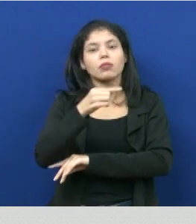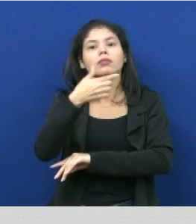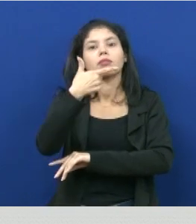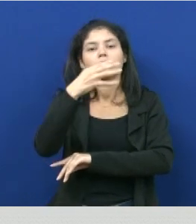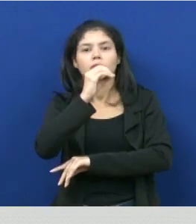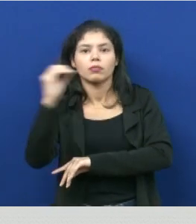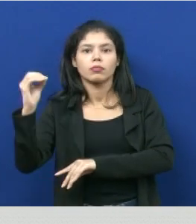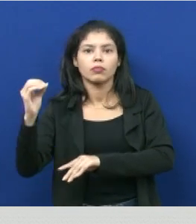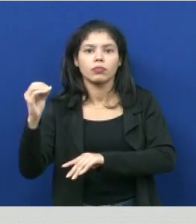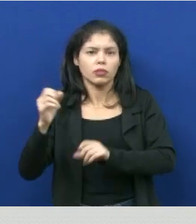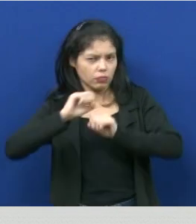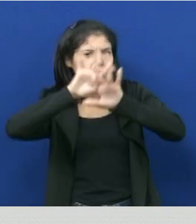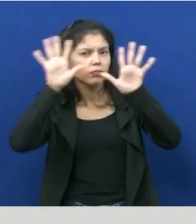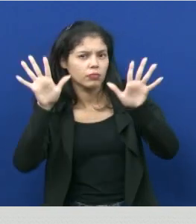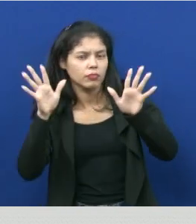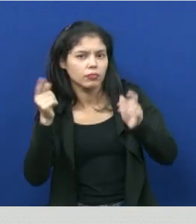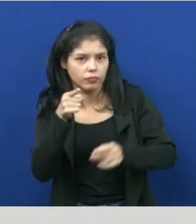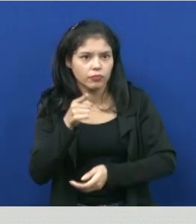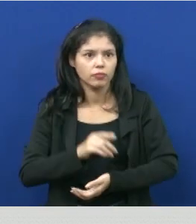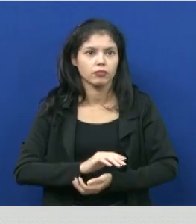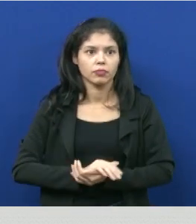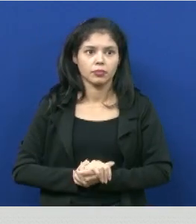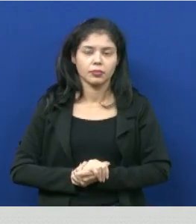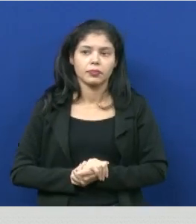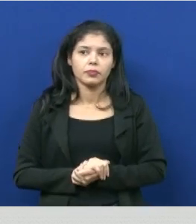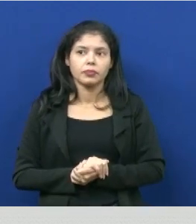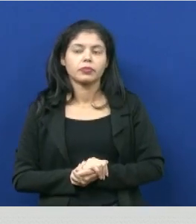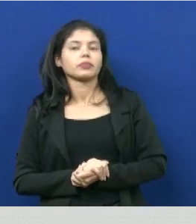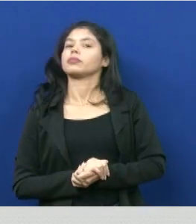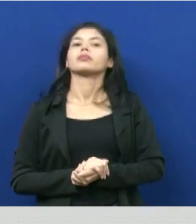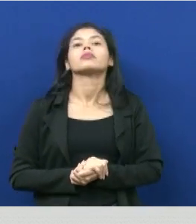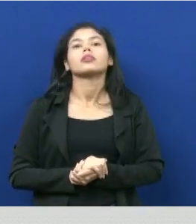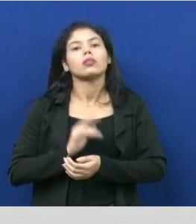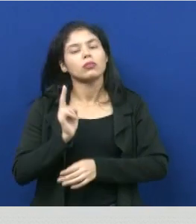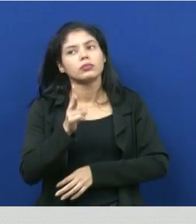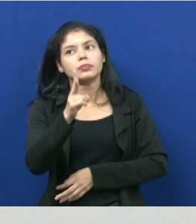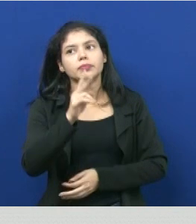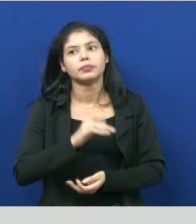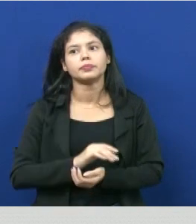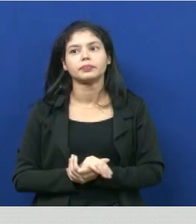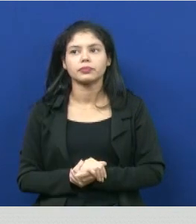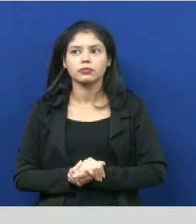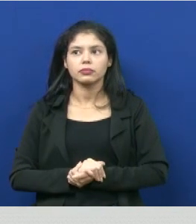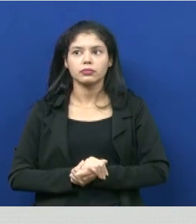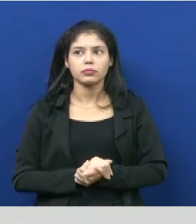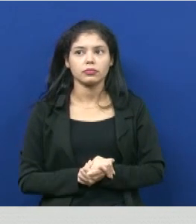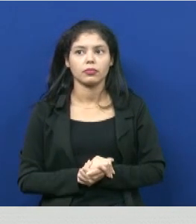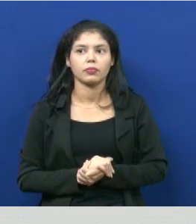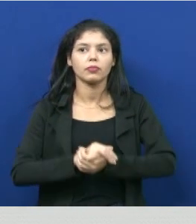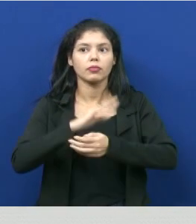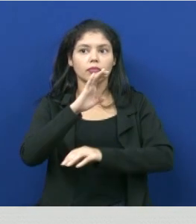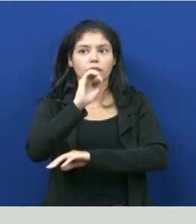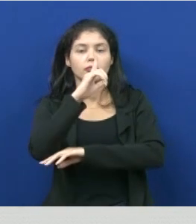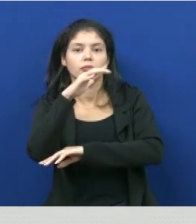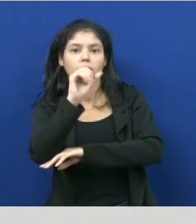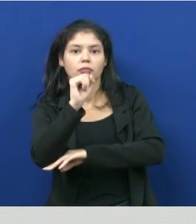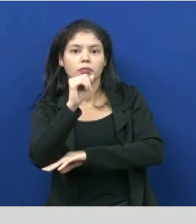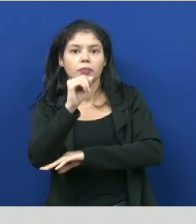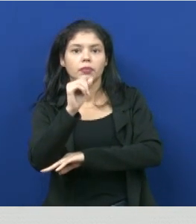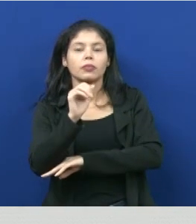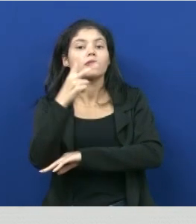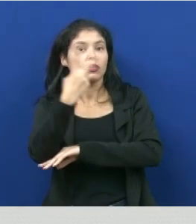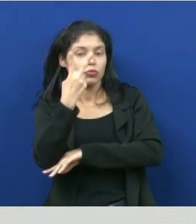200 mil. Ficou claro para você? Então, dando continuidade, a escala entre as